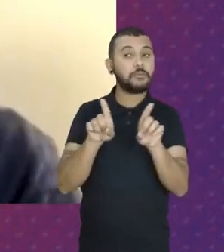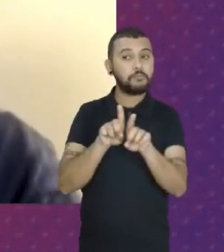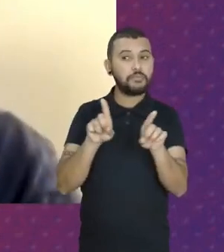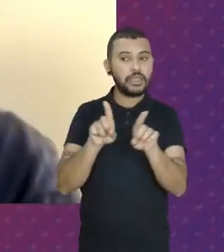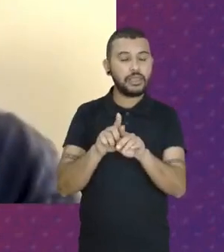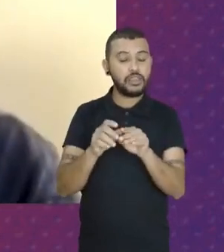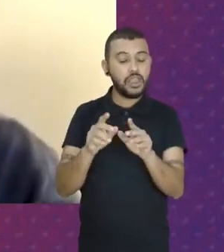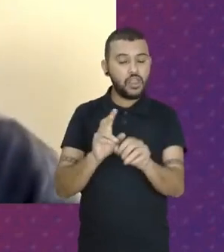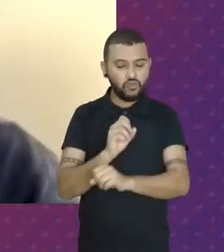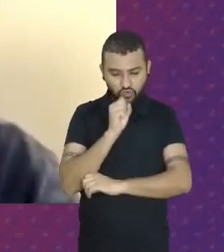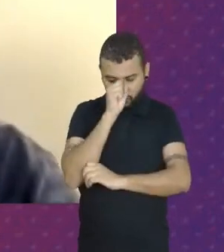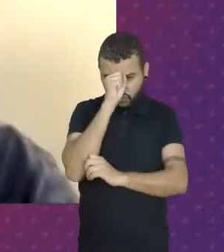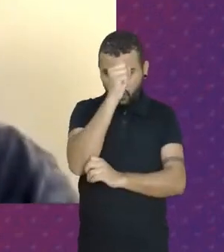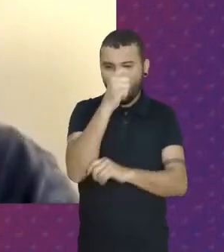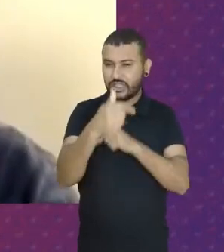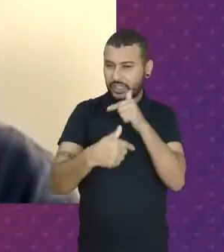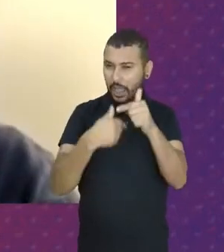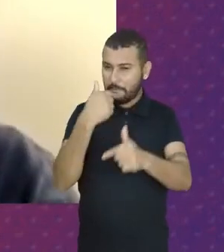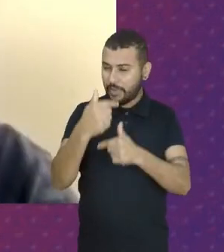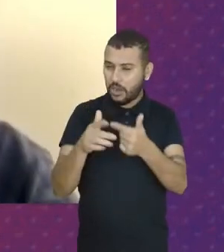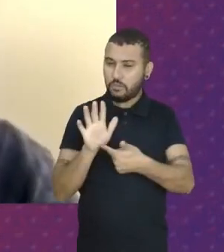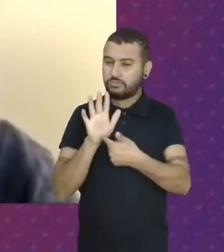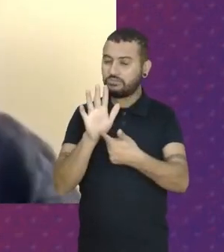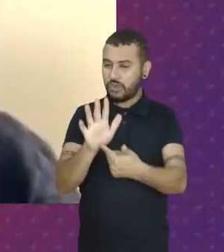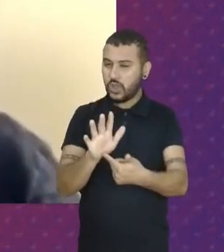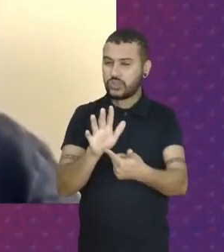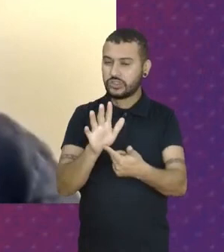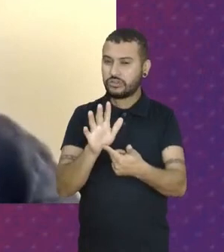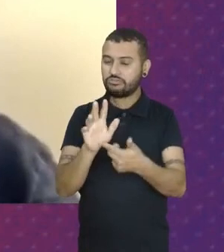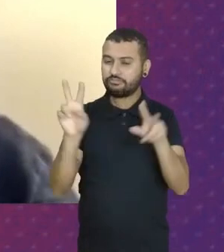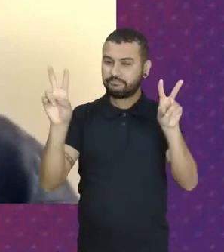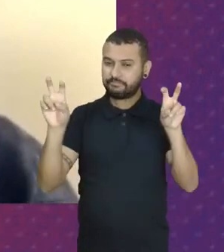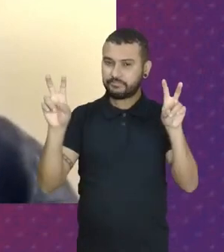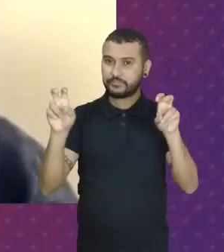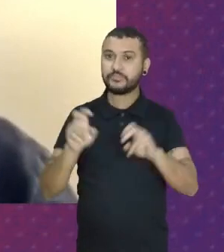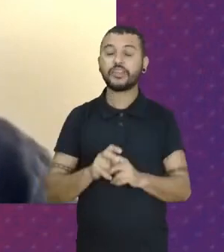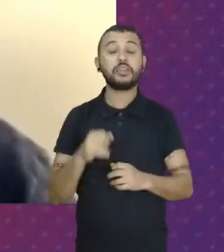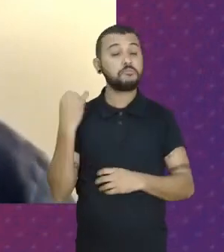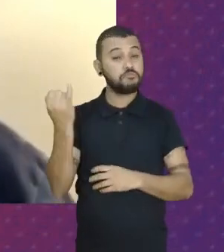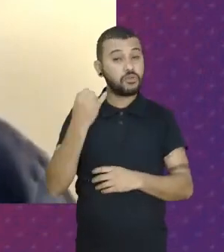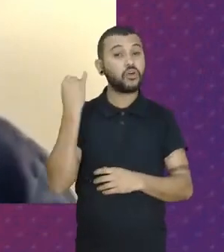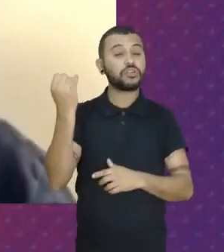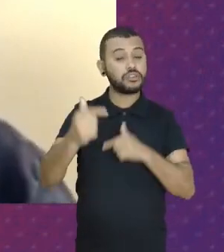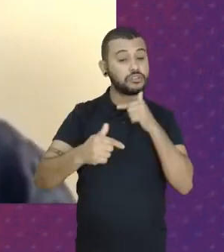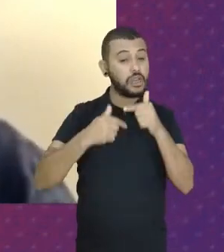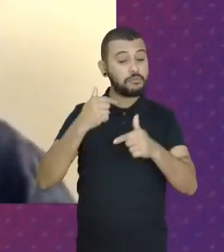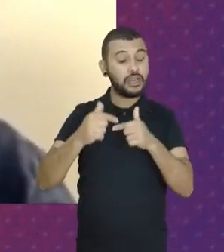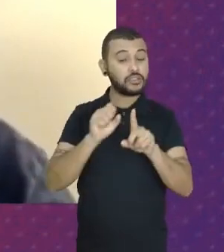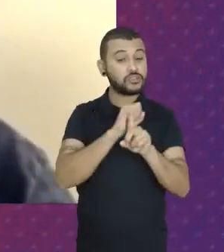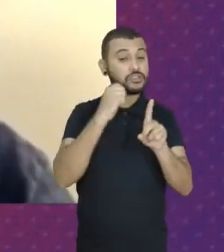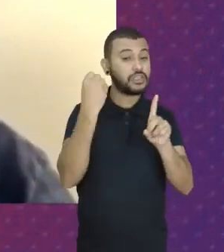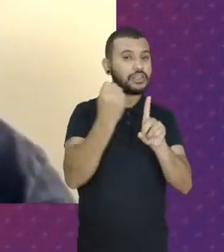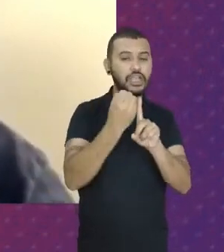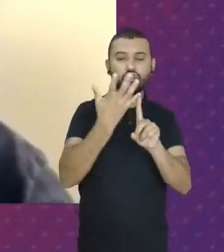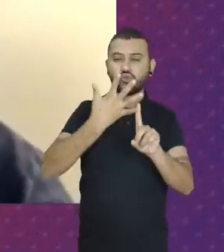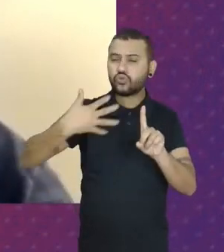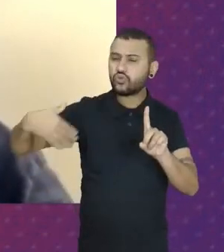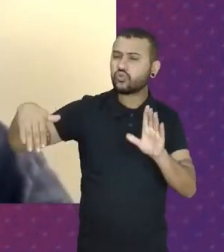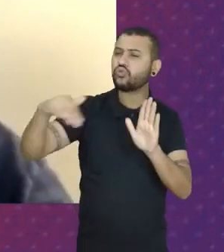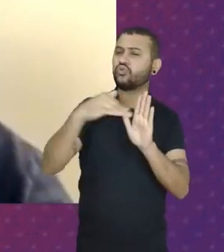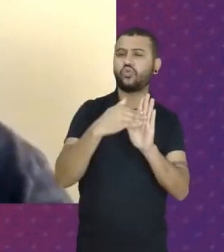da força de trabalho. Então, coloca nesses termos a necessidade de que a sociedade como um todo